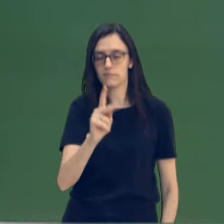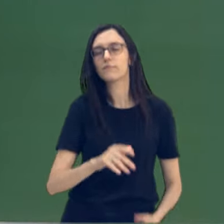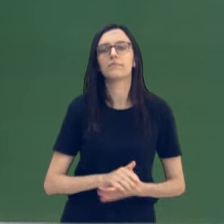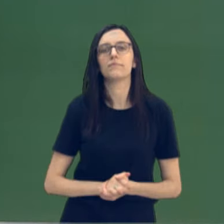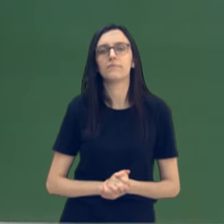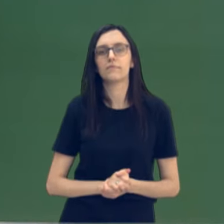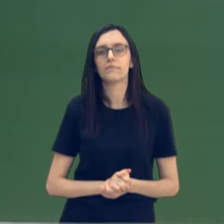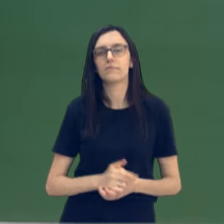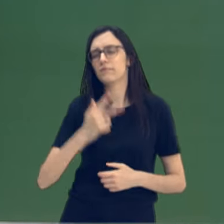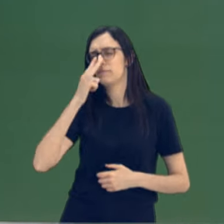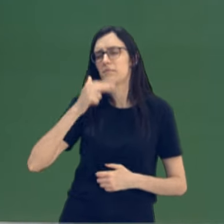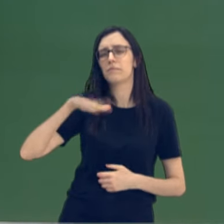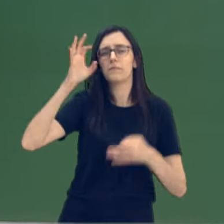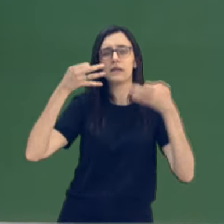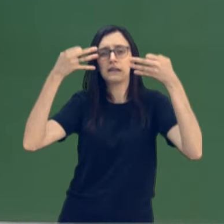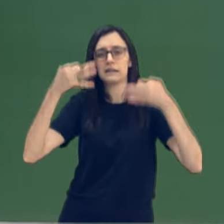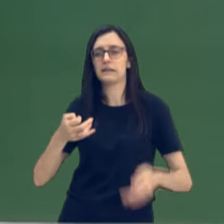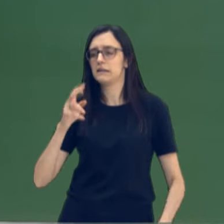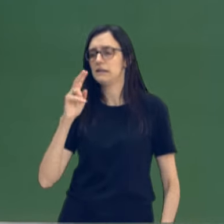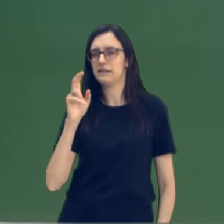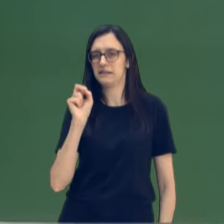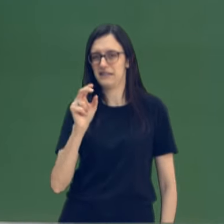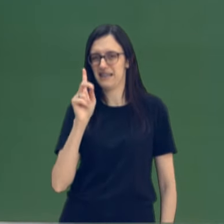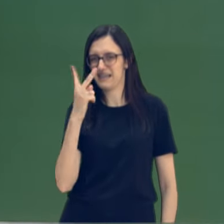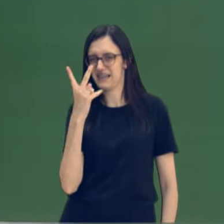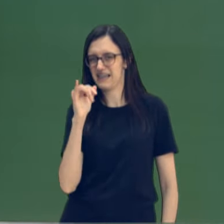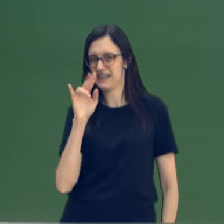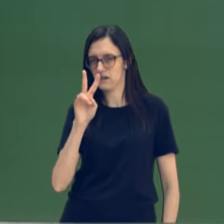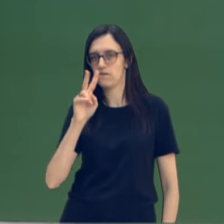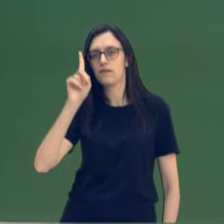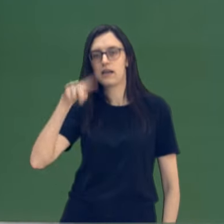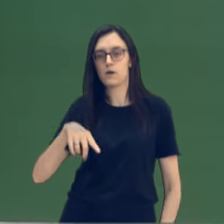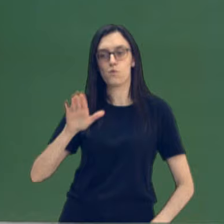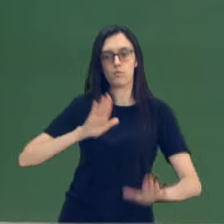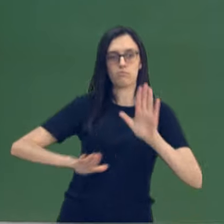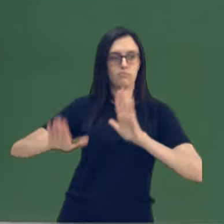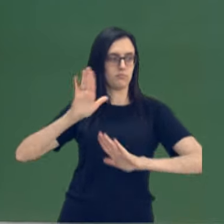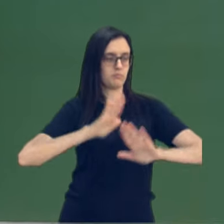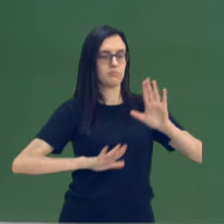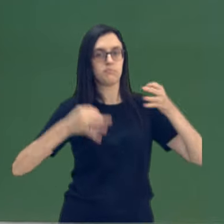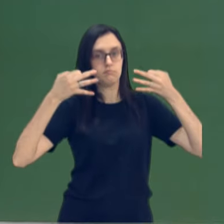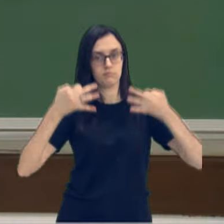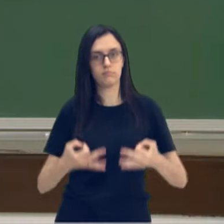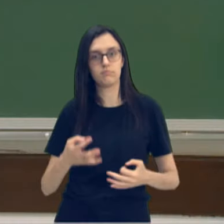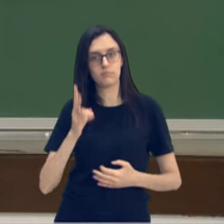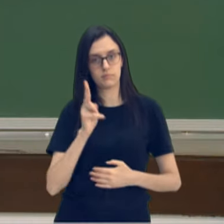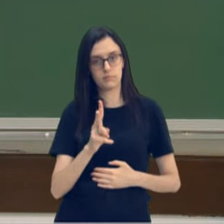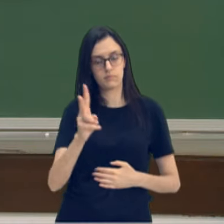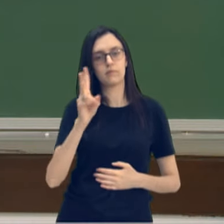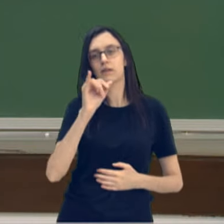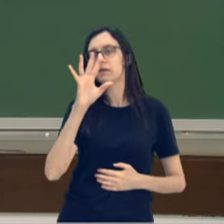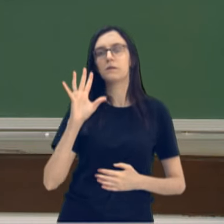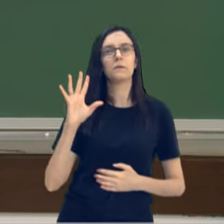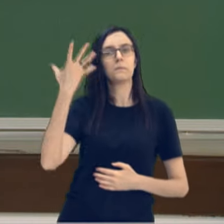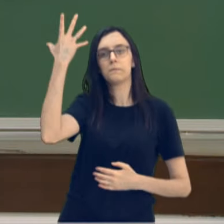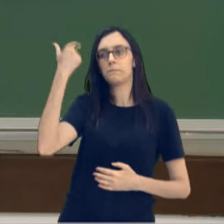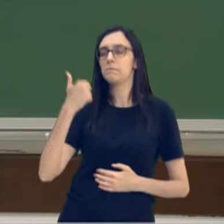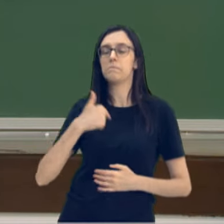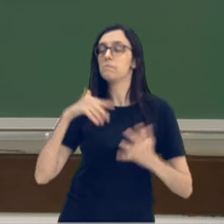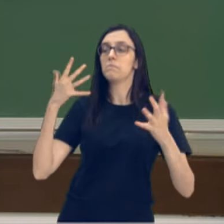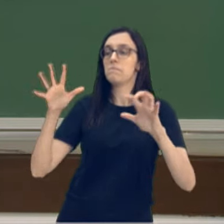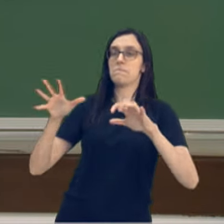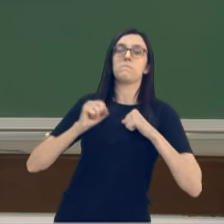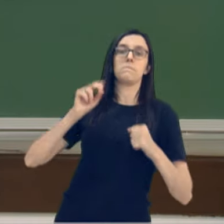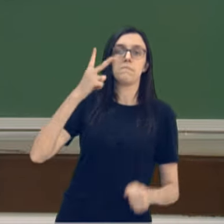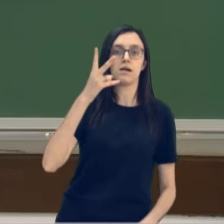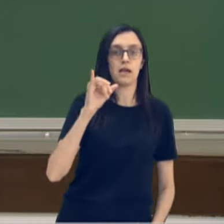o mais correto para o HIV, além de tomar todos os cuidados, que esse é o corretíssimo, mas se você teve alguma situação que você ficou exposto ao